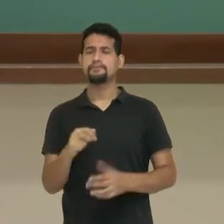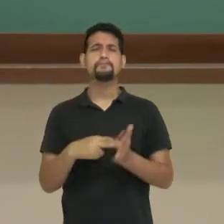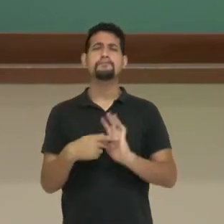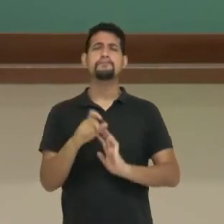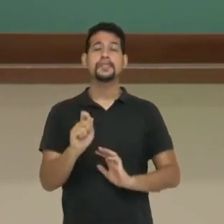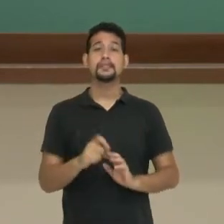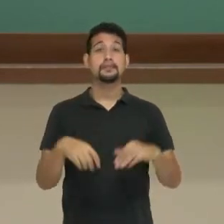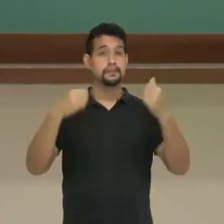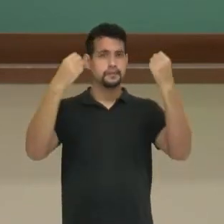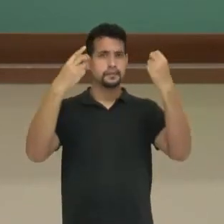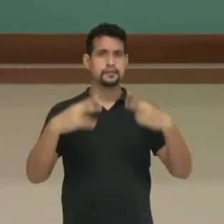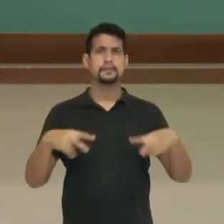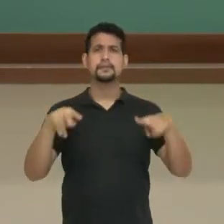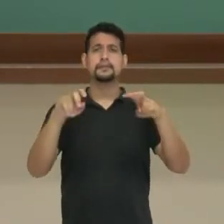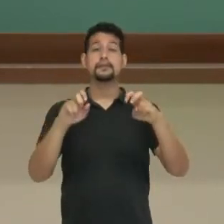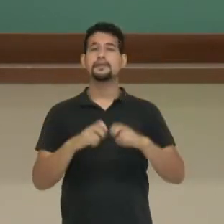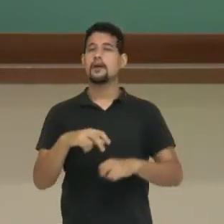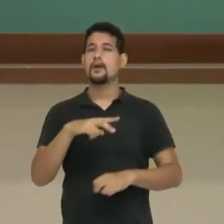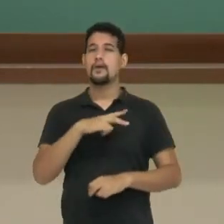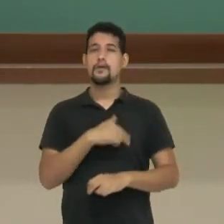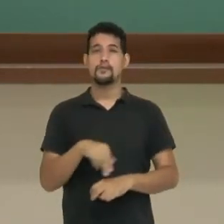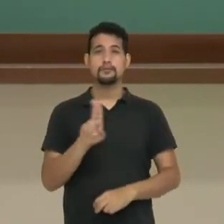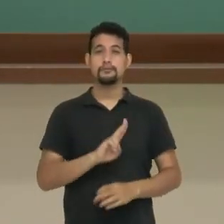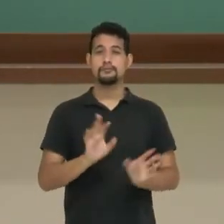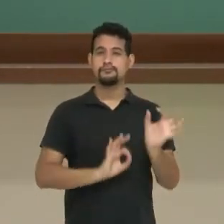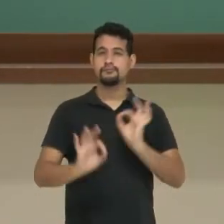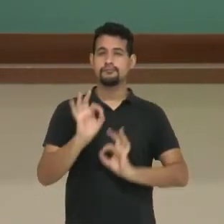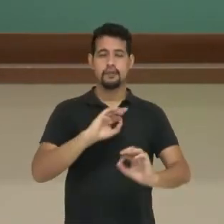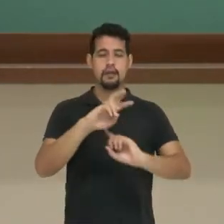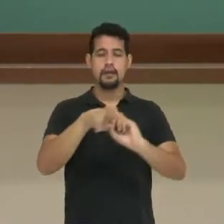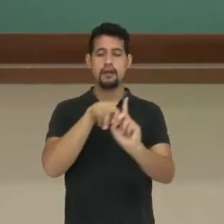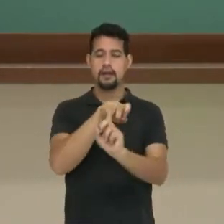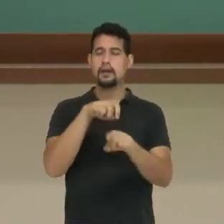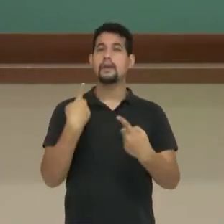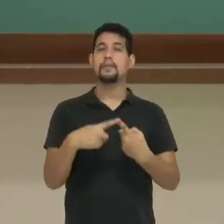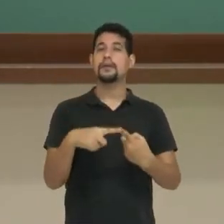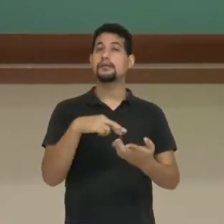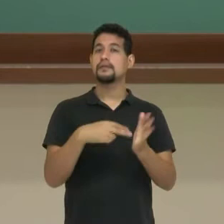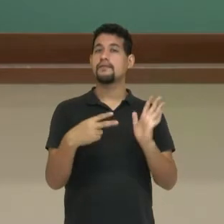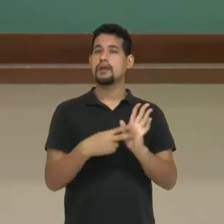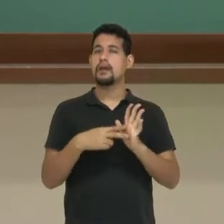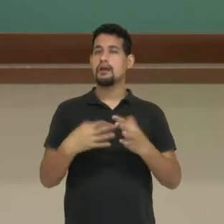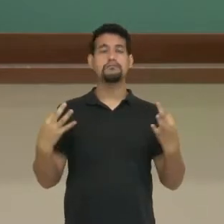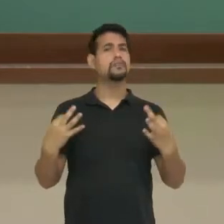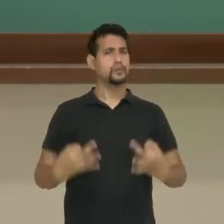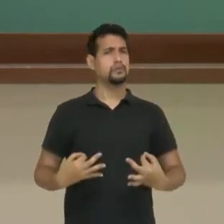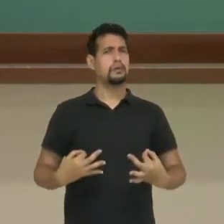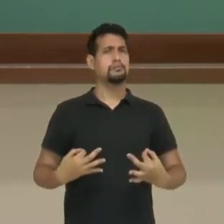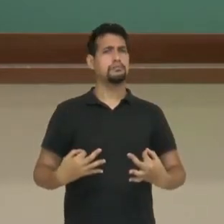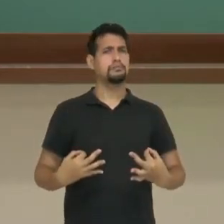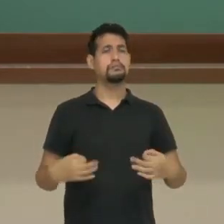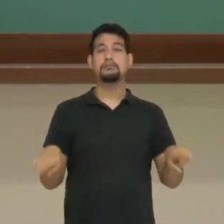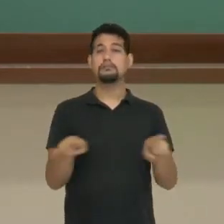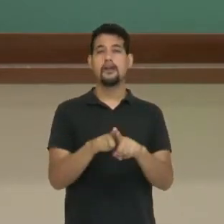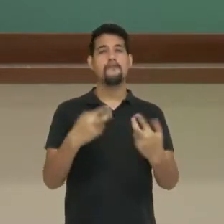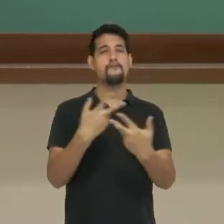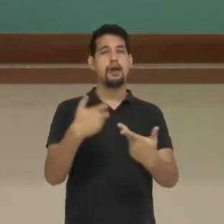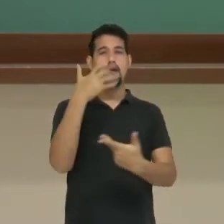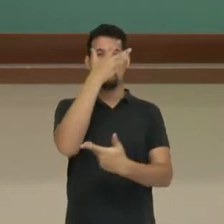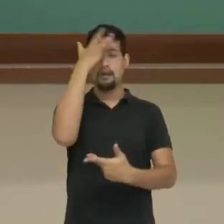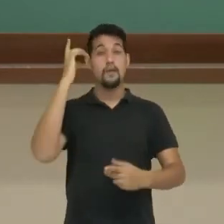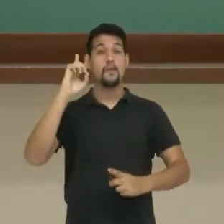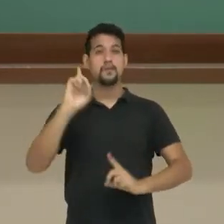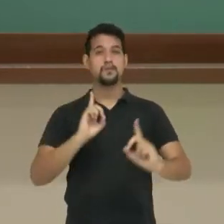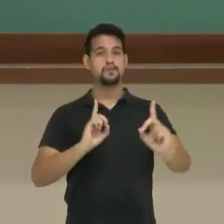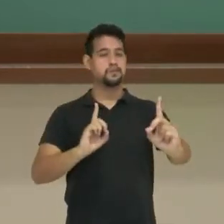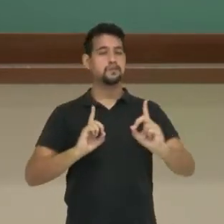dizem respeito à própria organização da modalidade, para que ela se torne mais justa, né, entre os competidores. Então